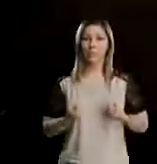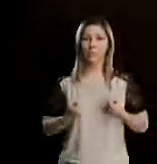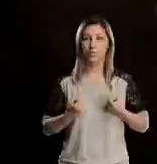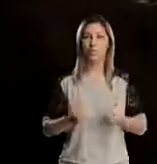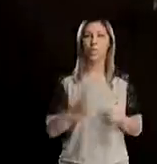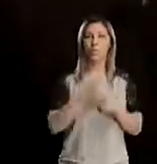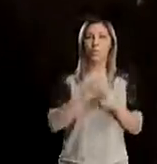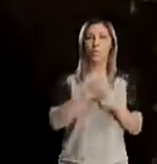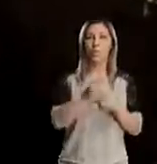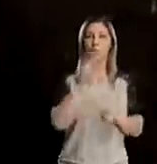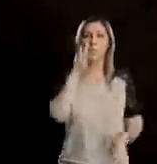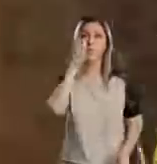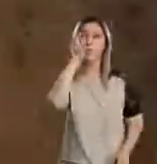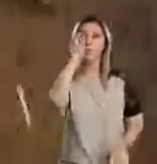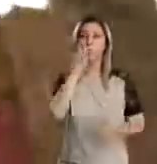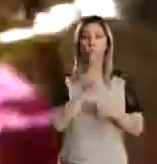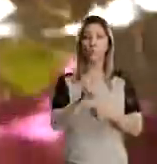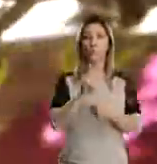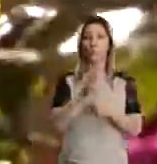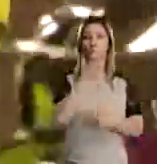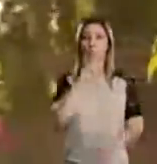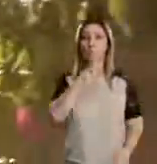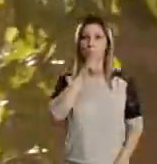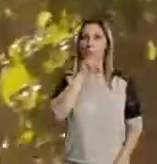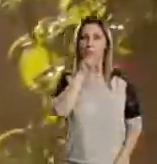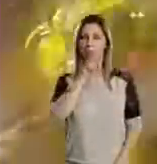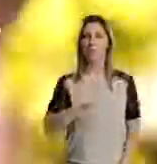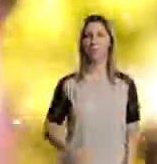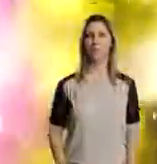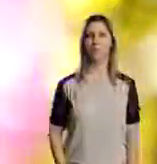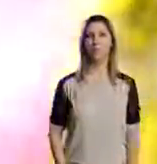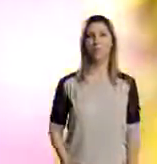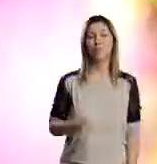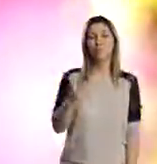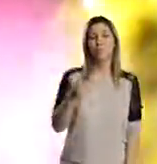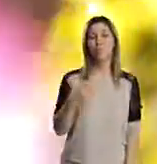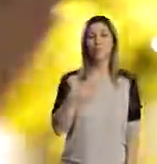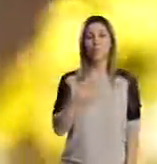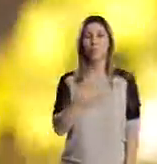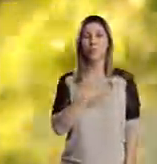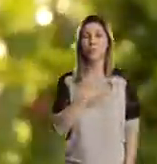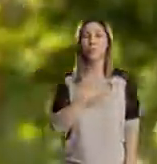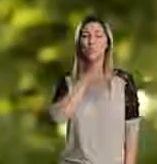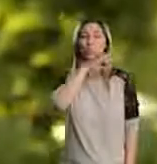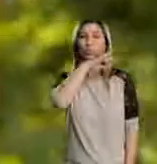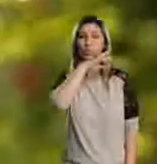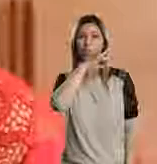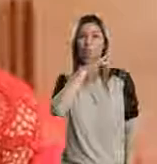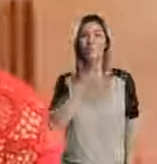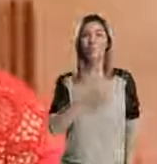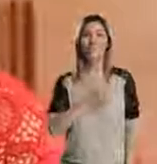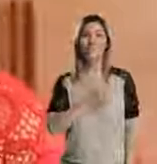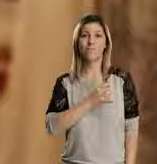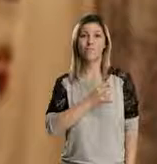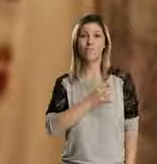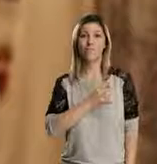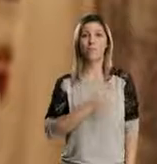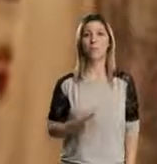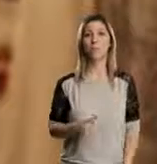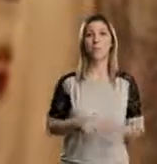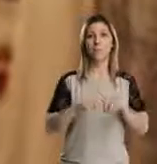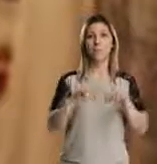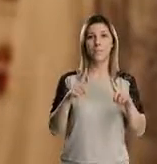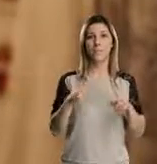mantém forças para cuidar do pai e seguir em frente. Que diante da enfermidade, às vezes a gente fica muito medrosa, fica insegura. Eu